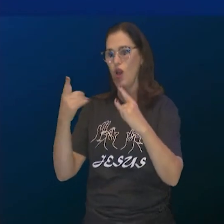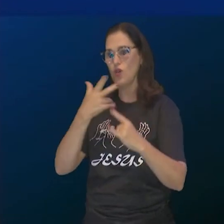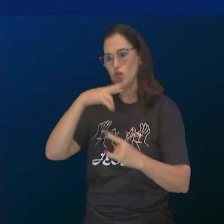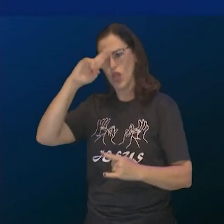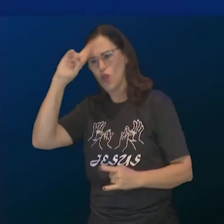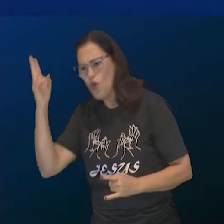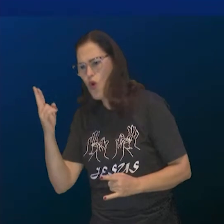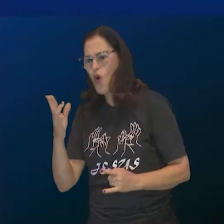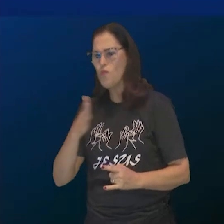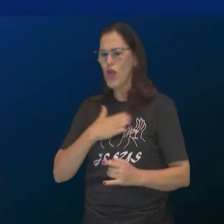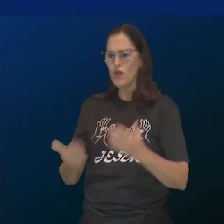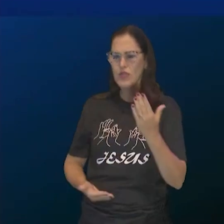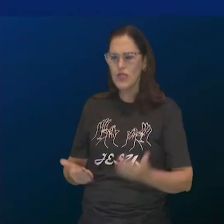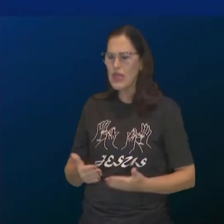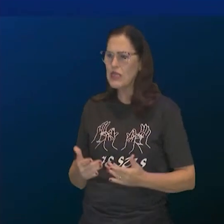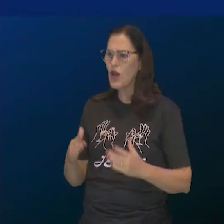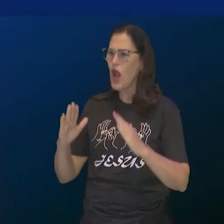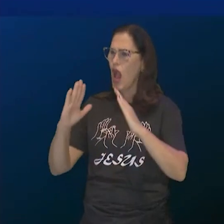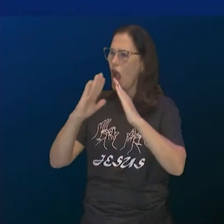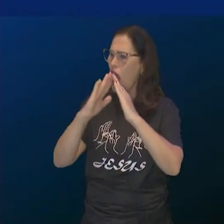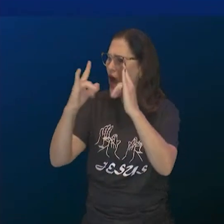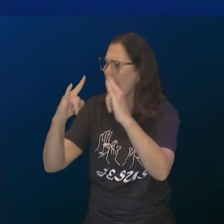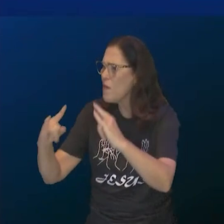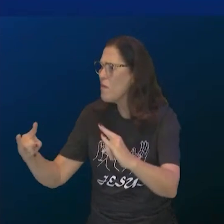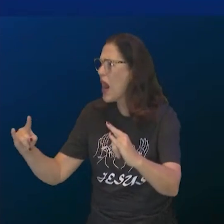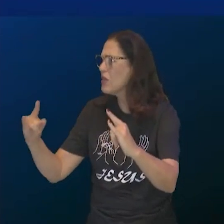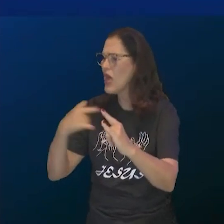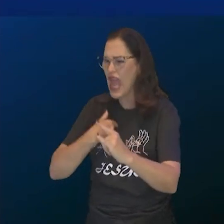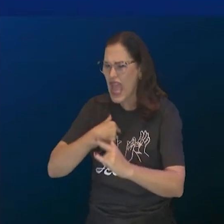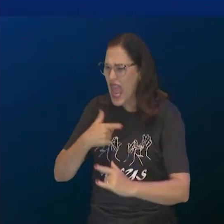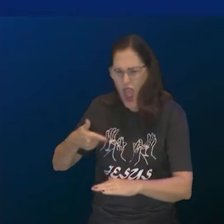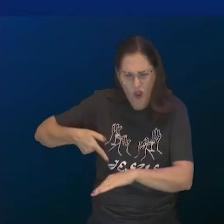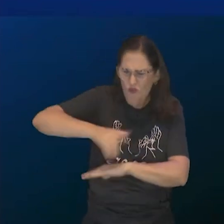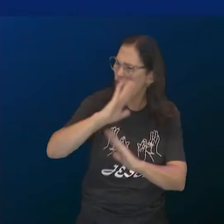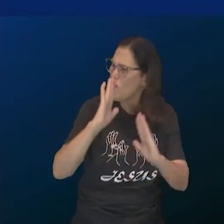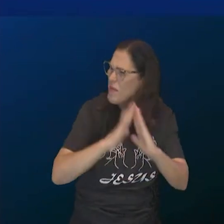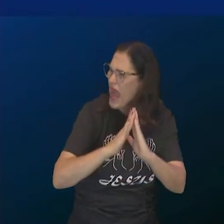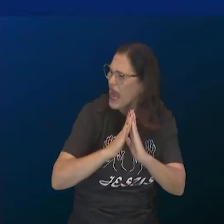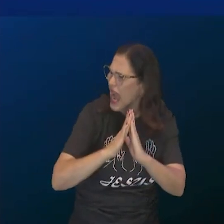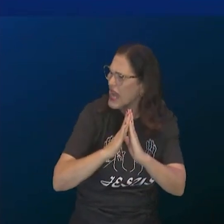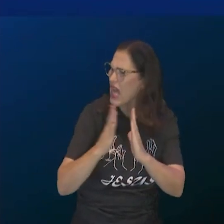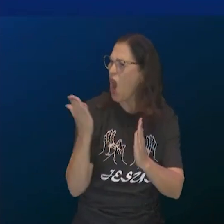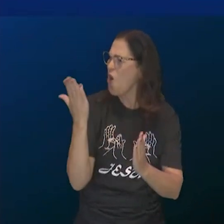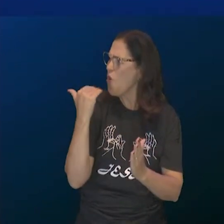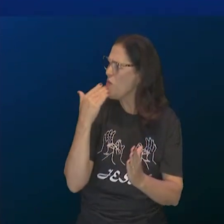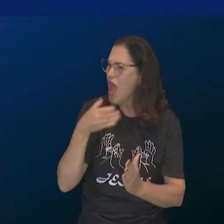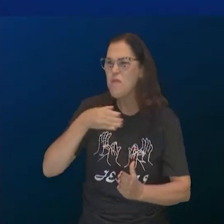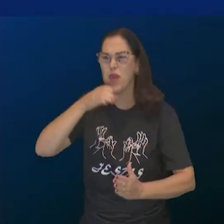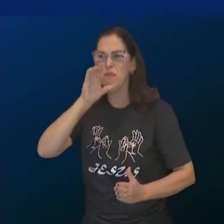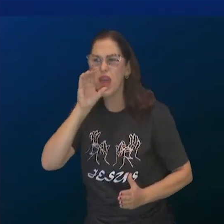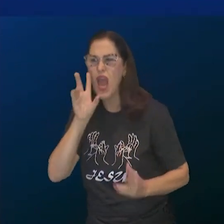e os servos do meu senhor estão acampados ao ar livre, e hei eu de entrar na minha casa para comer e beber e para me deitar com minha